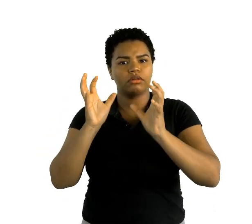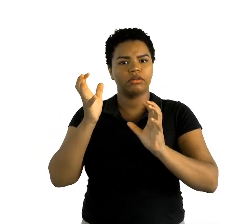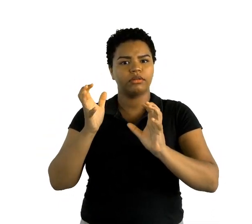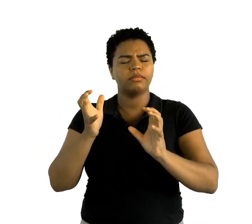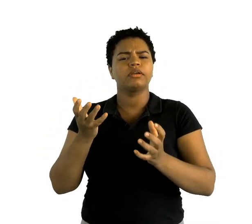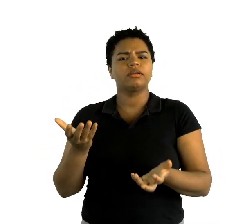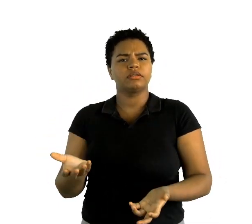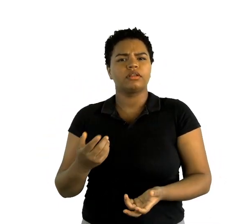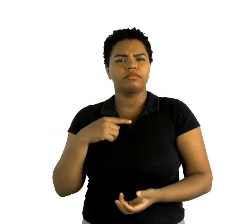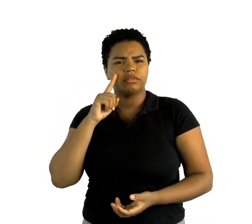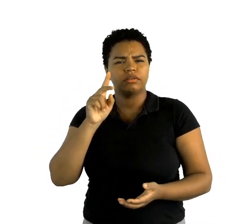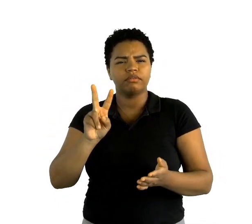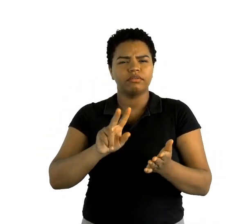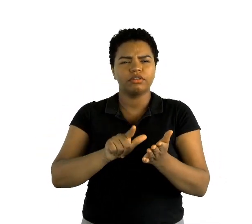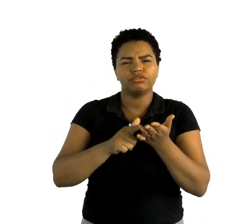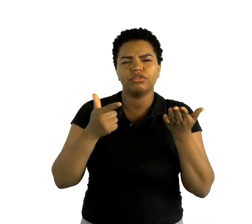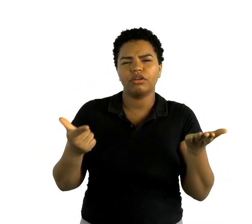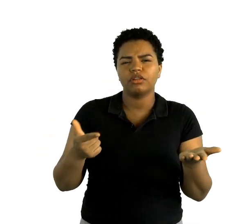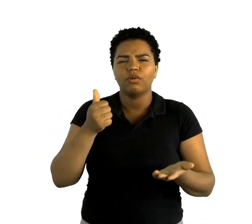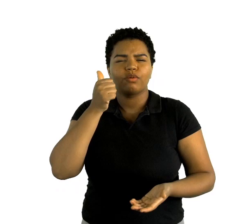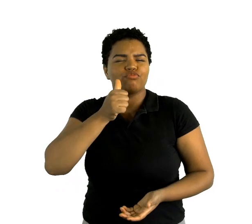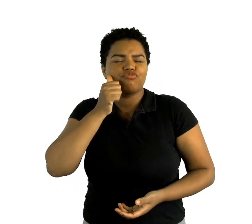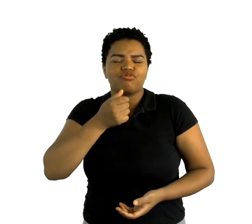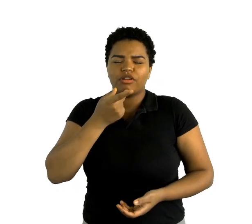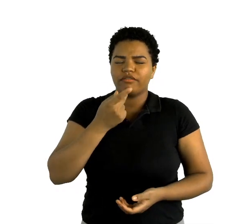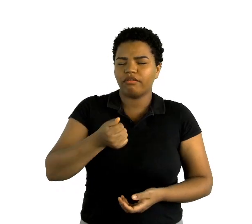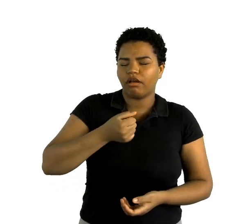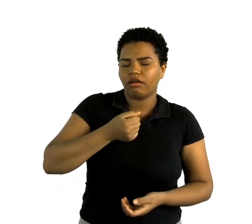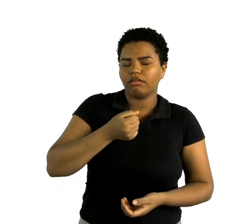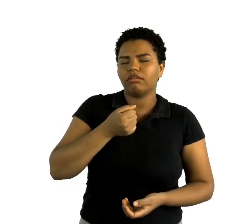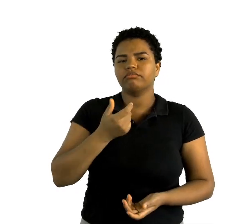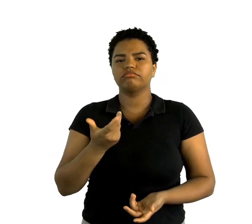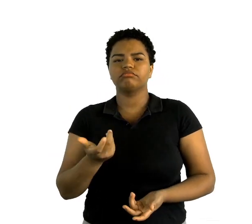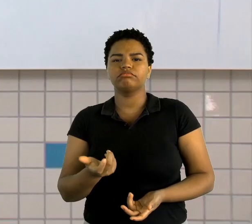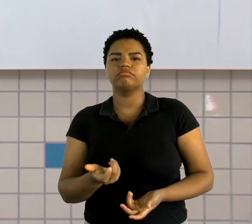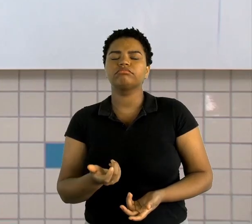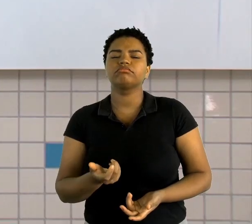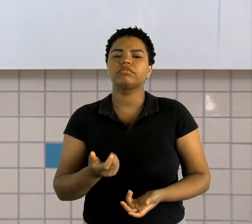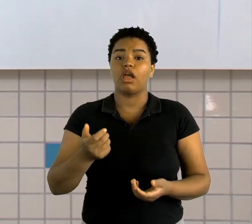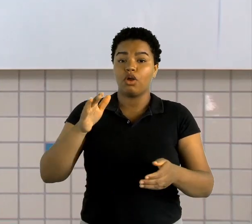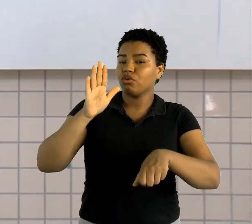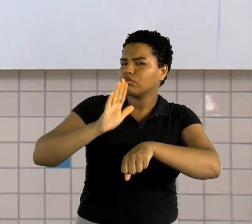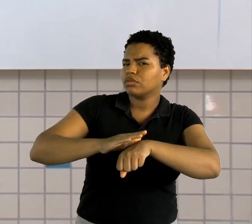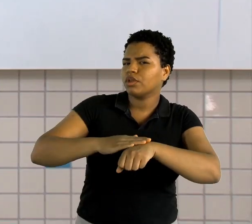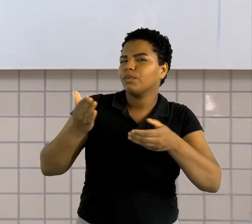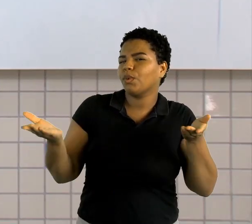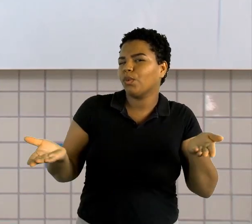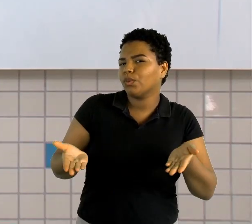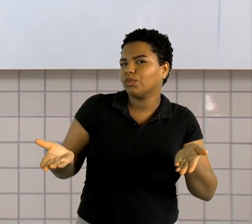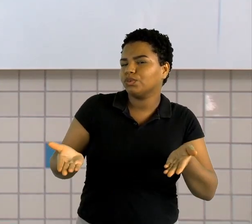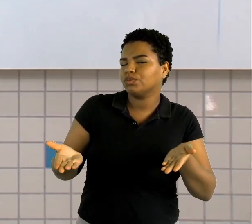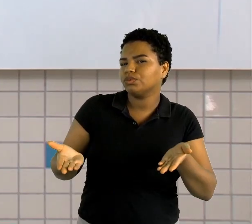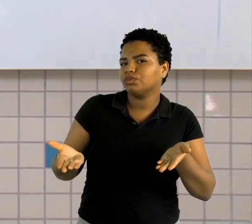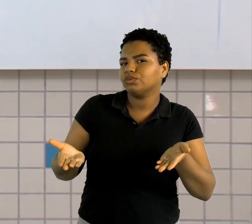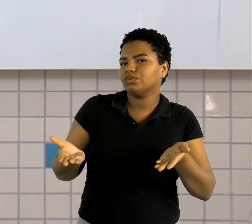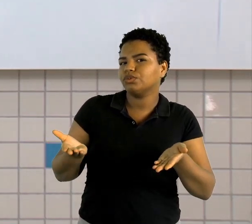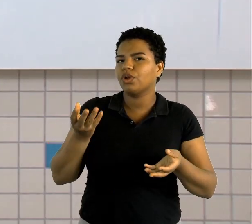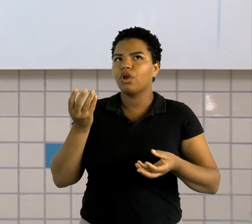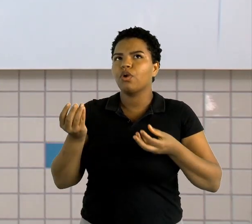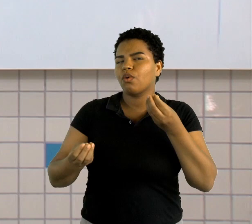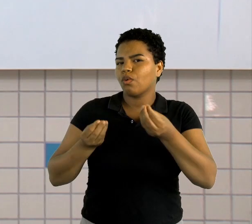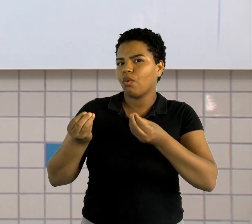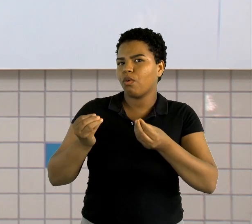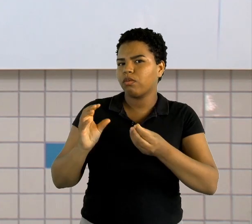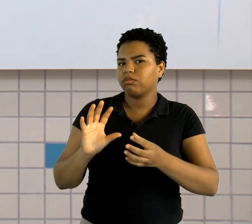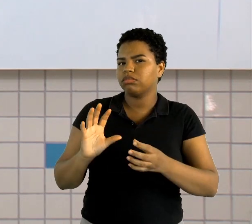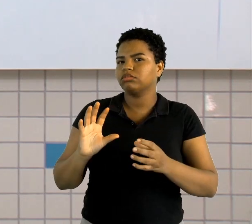o rapaz do jornal, ele fala o tempo hoje, a previsão do tempo. Ele nunca fala